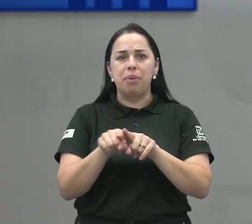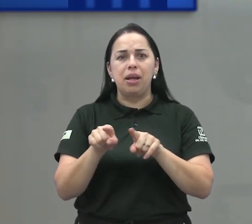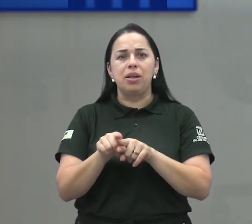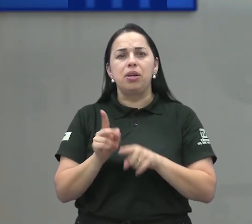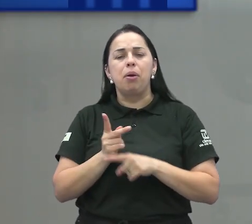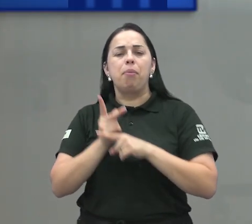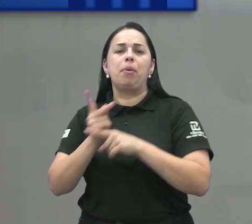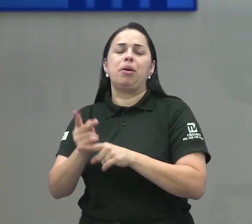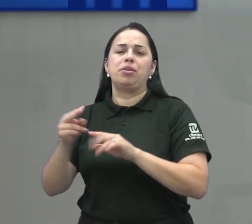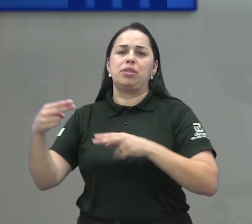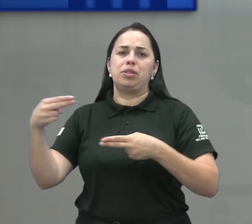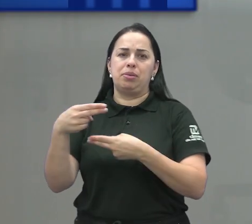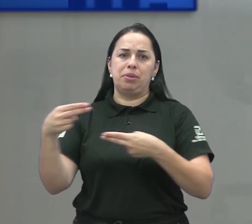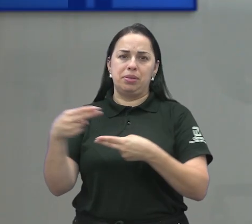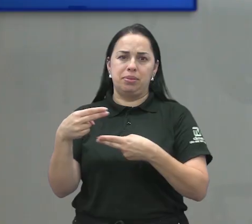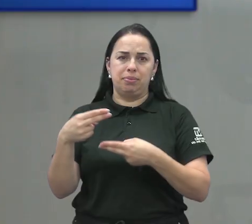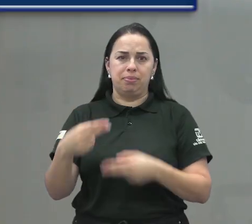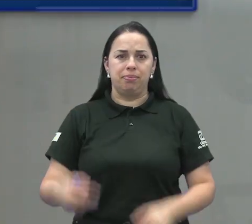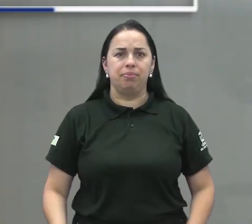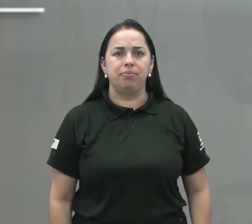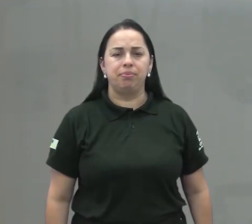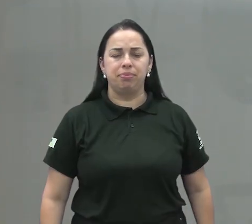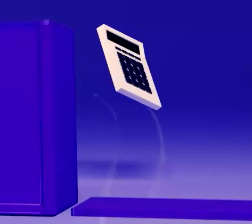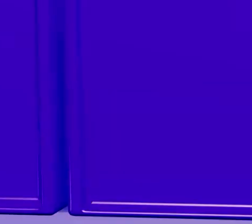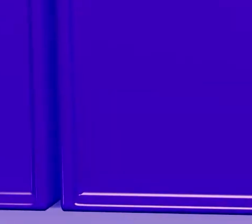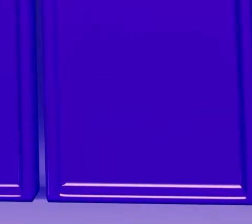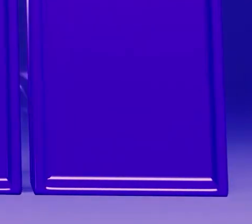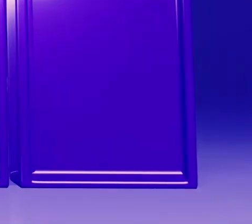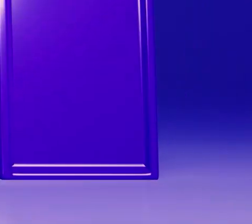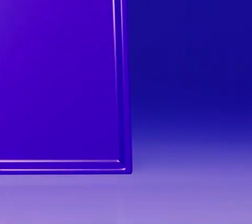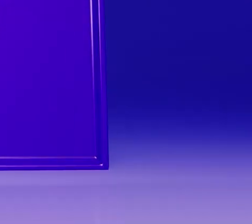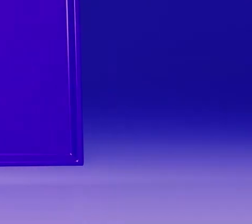mais próximo ou o Sebrae mais próximo de você.